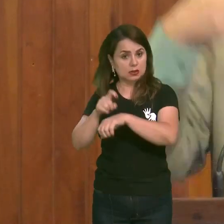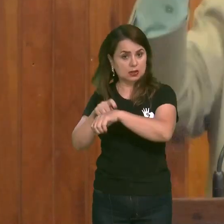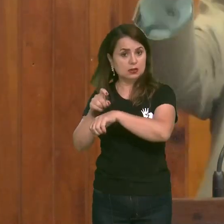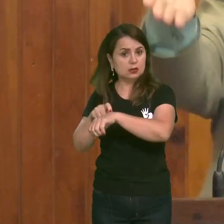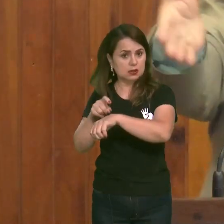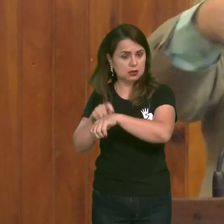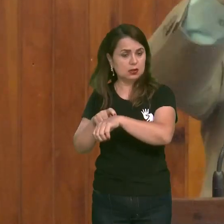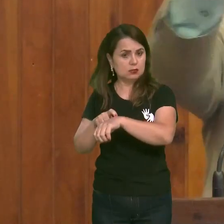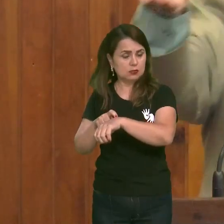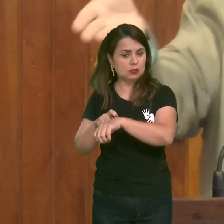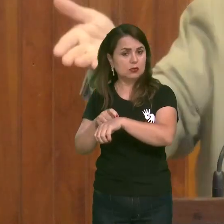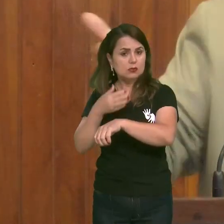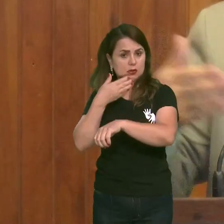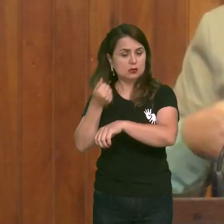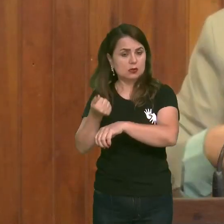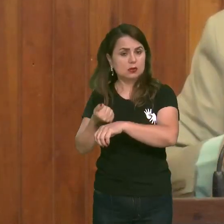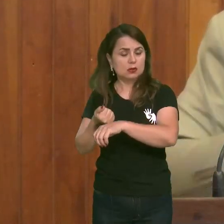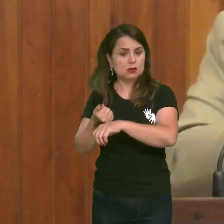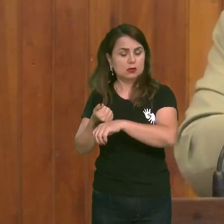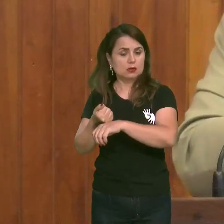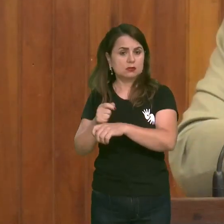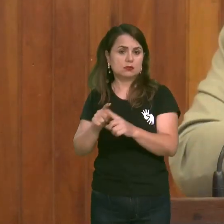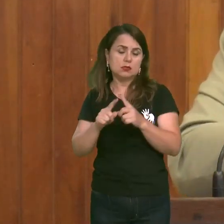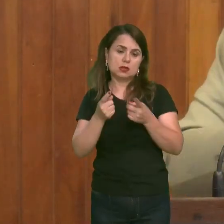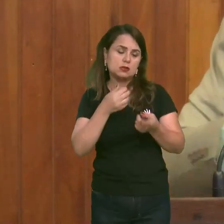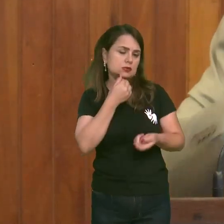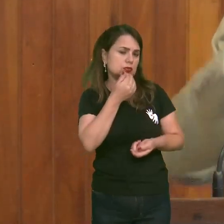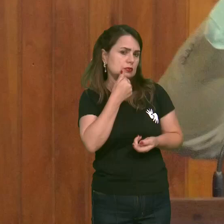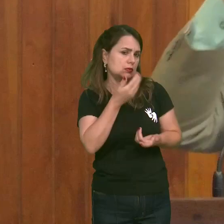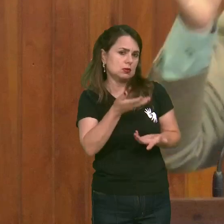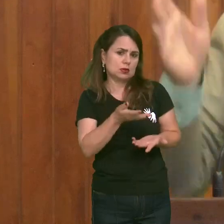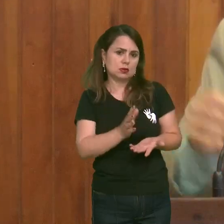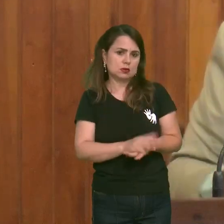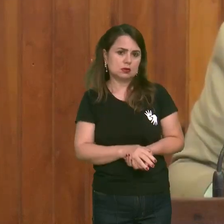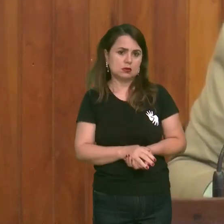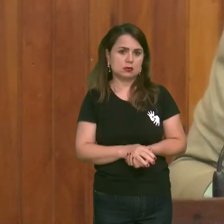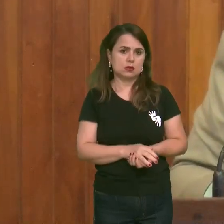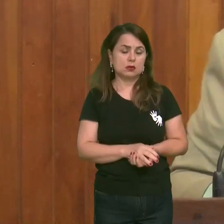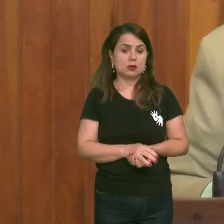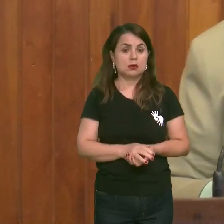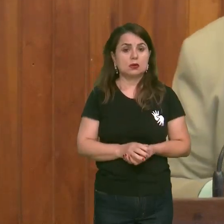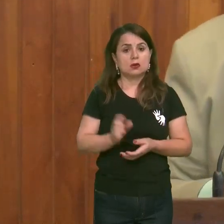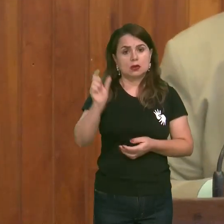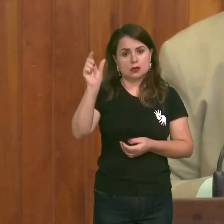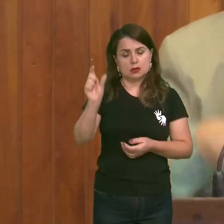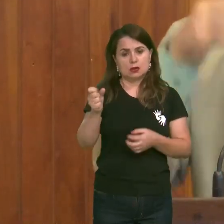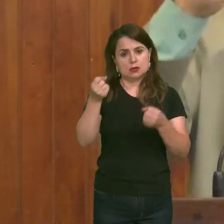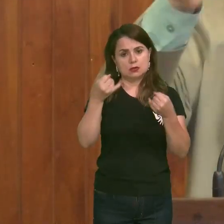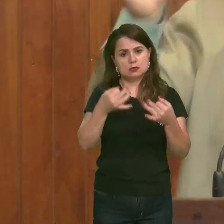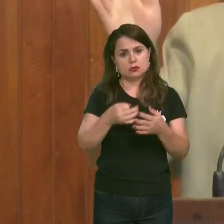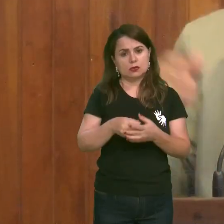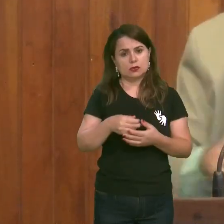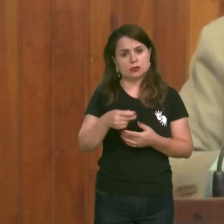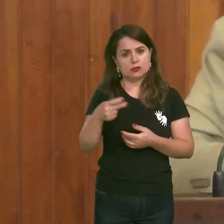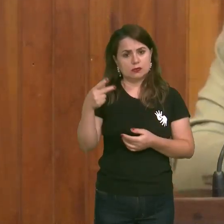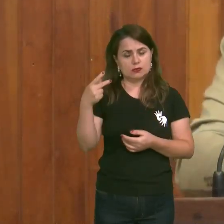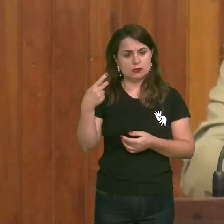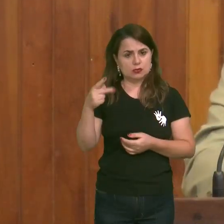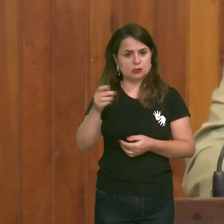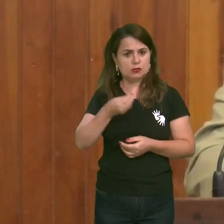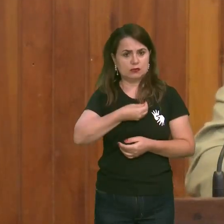já vai para o terceiro ano do segundo mandato e ele tem dito para alguns amigos aí que vai cuidar da vida dele que vai